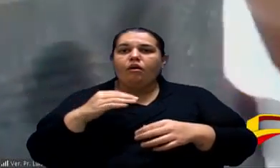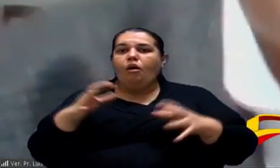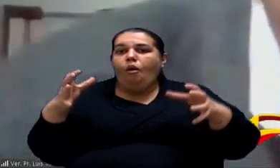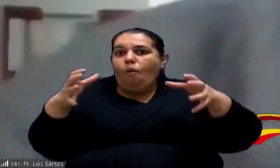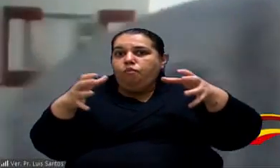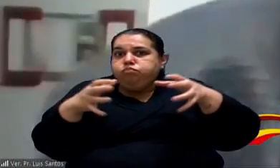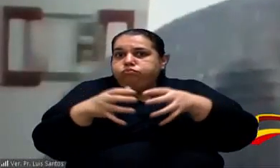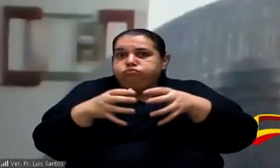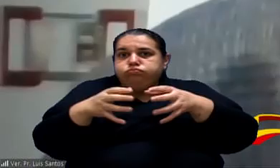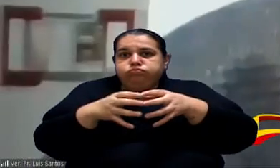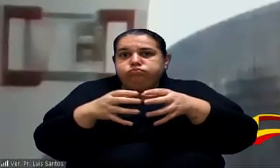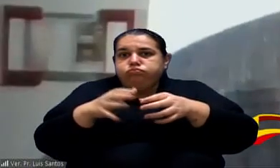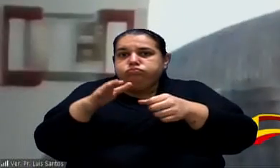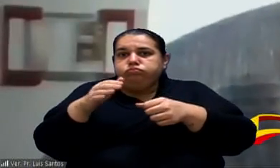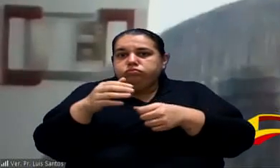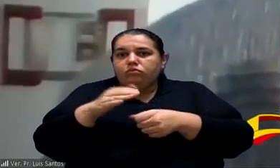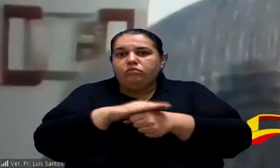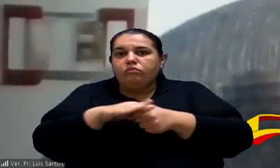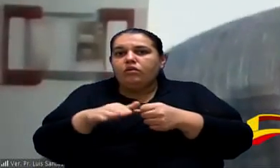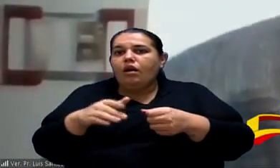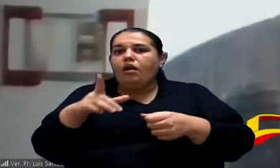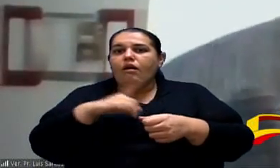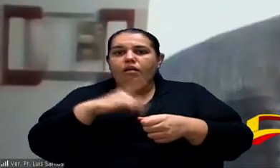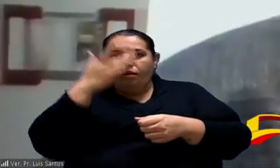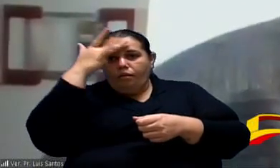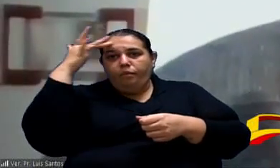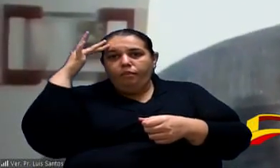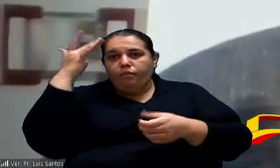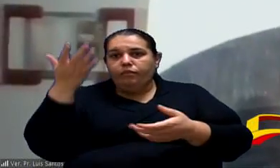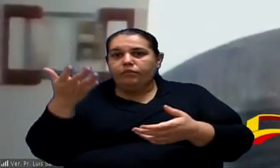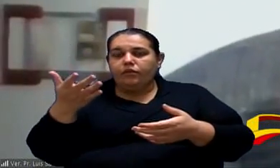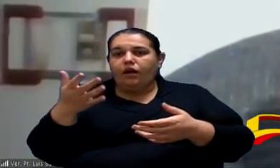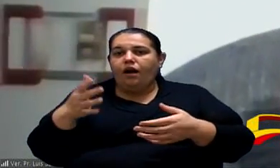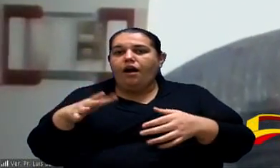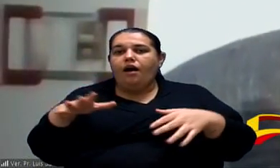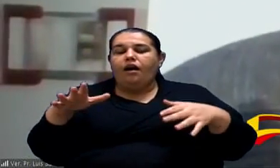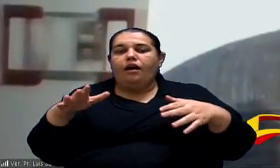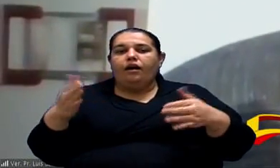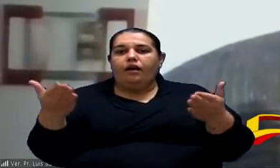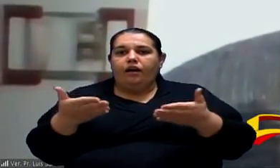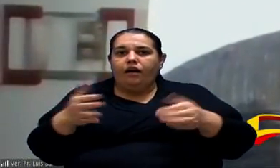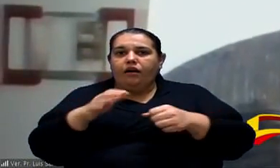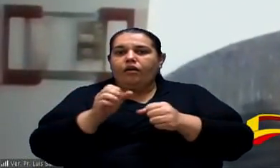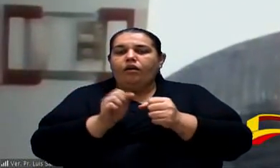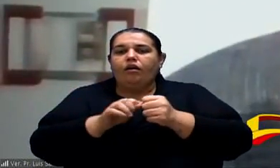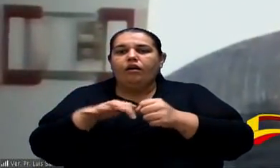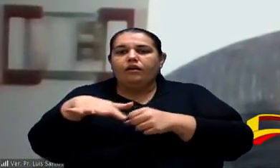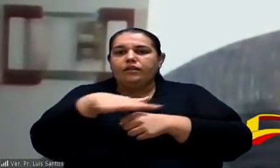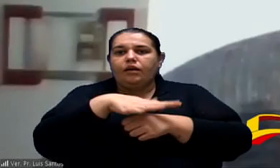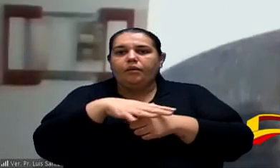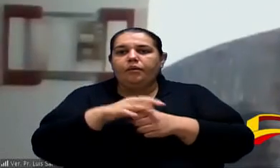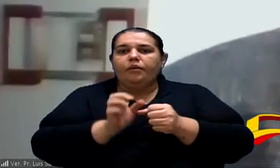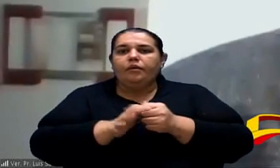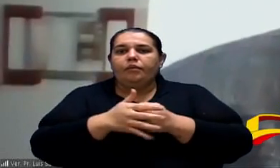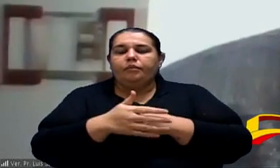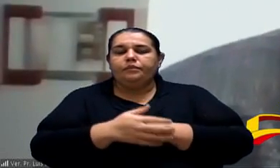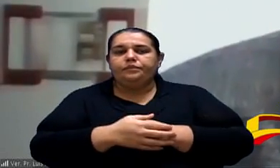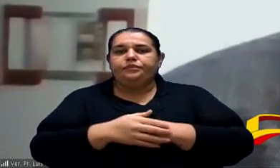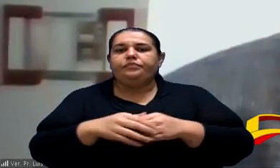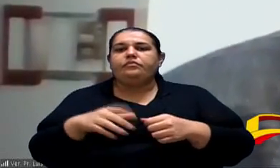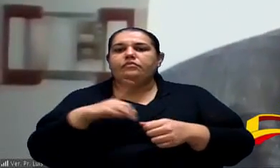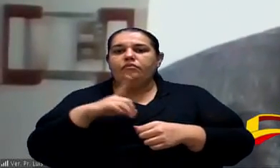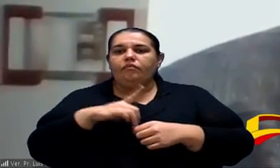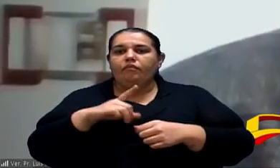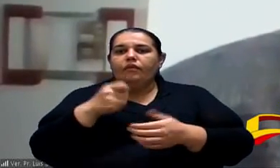de pessoas, até por conta da questão da pandemia, como nós temos visto aí em alguns bancos em época de pagamento de